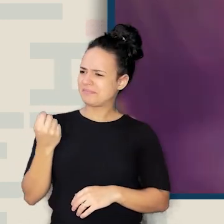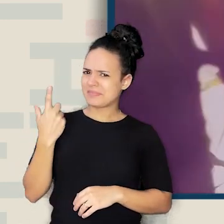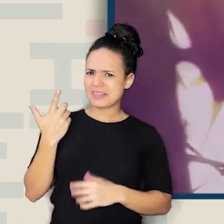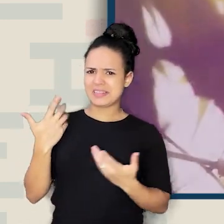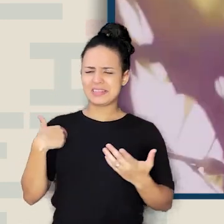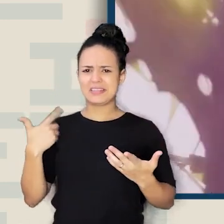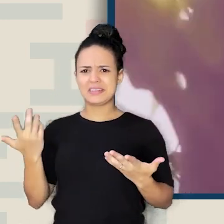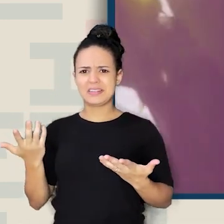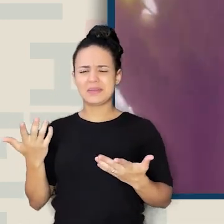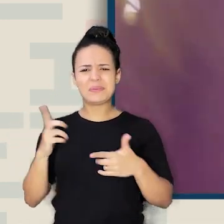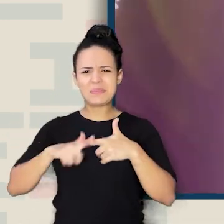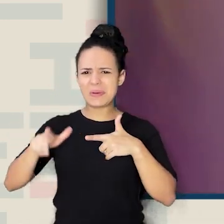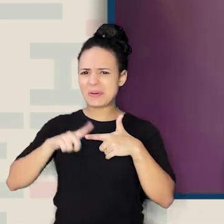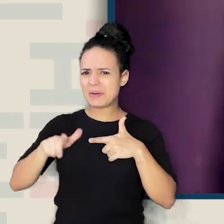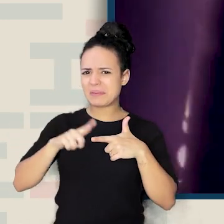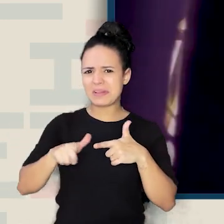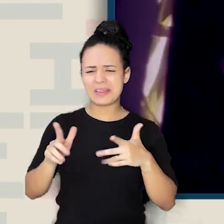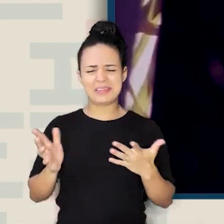tenho problema nenhum.